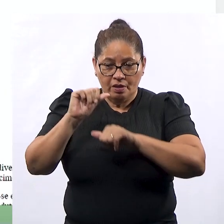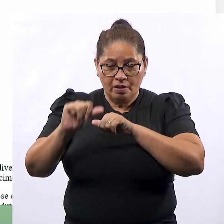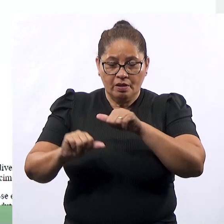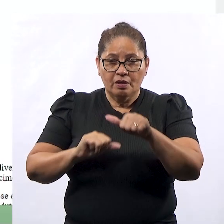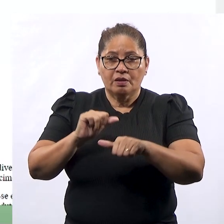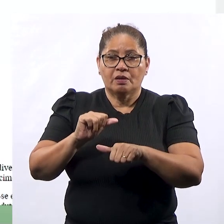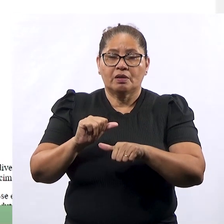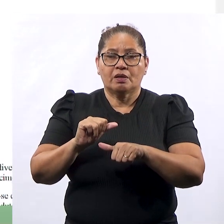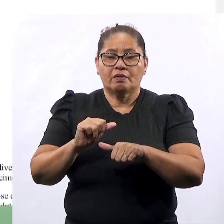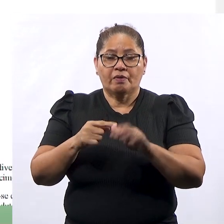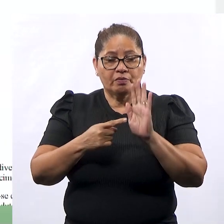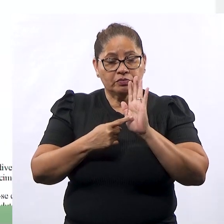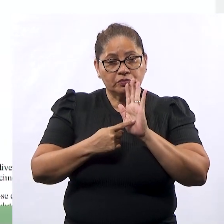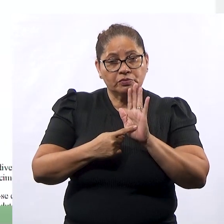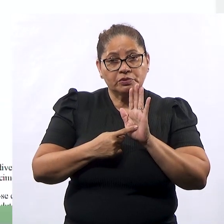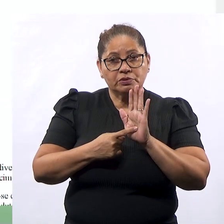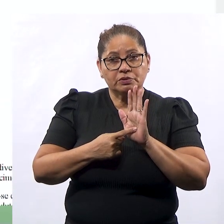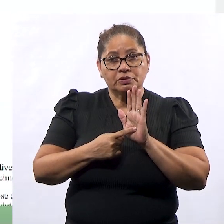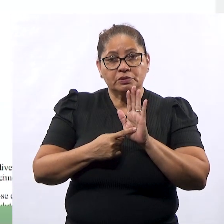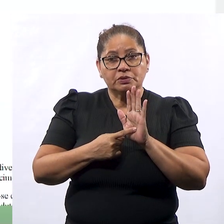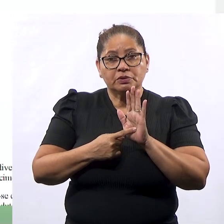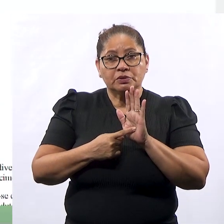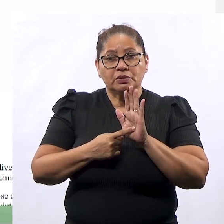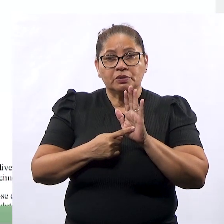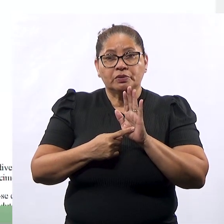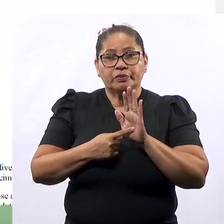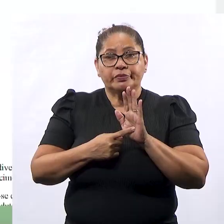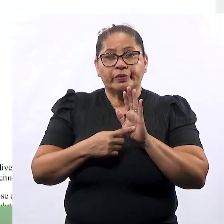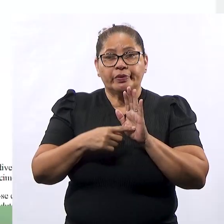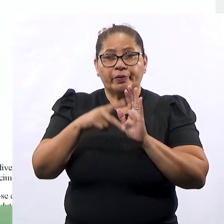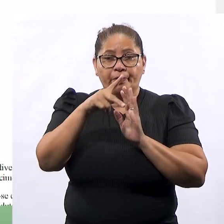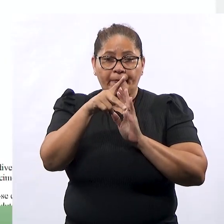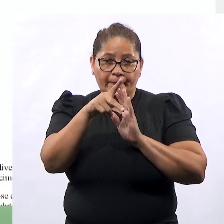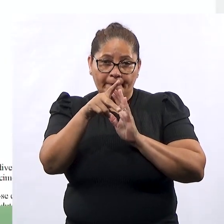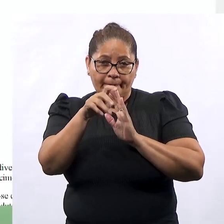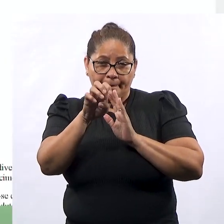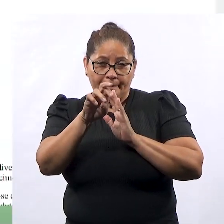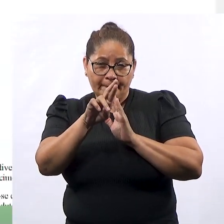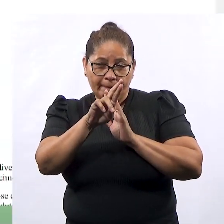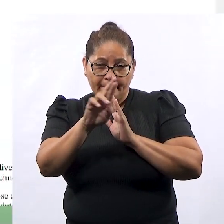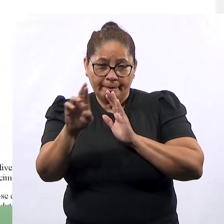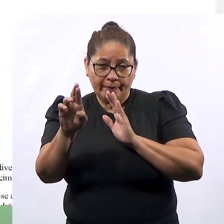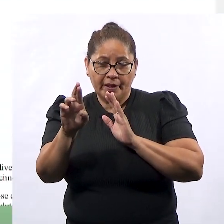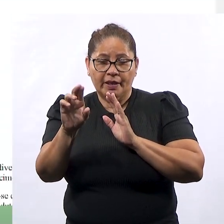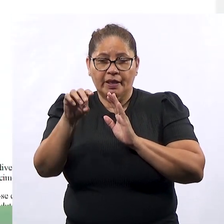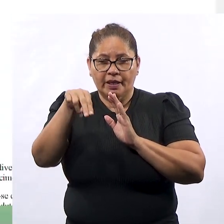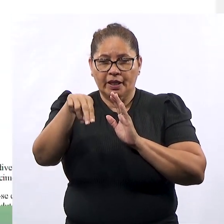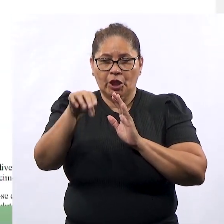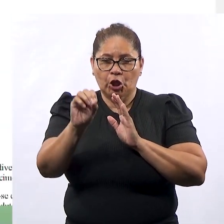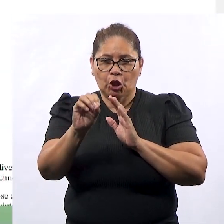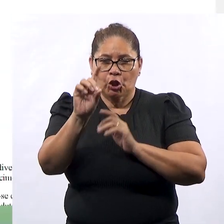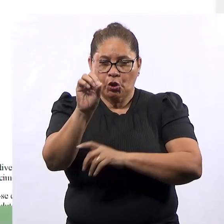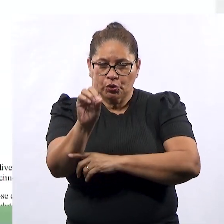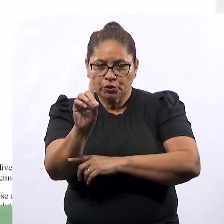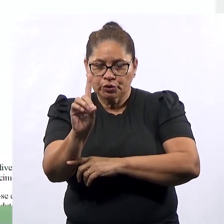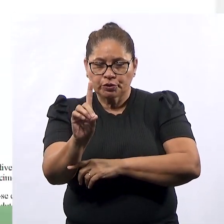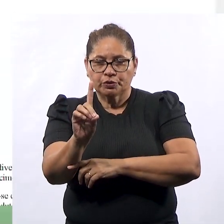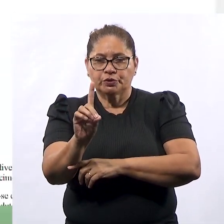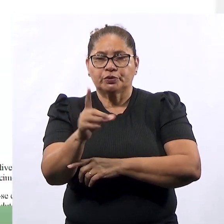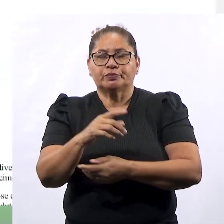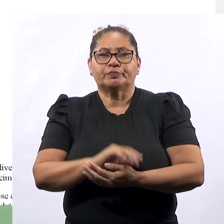a avaliação vai trazer. E olha que Philippe Renaud nem é tão recente assim, né? A gente já tem mais de 20 anos de Philippe